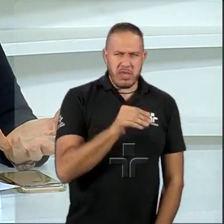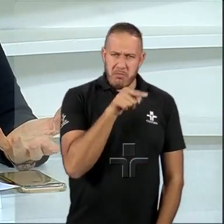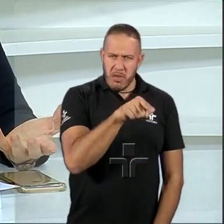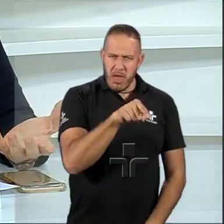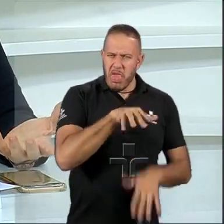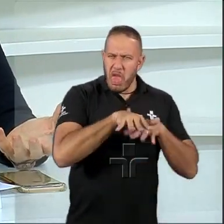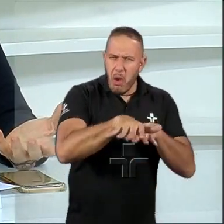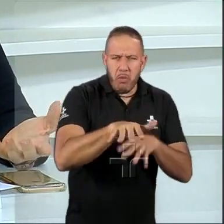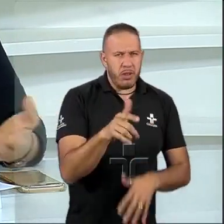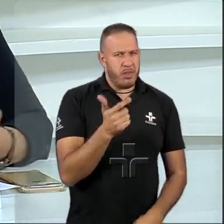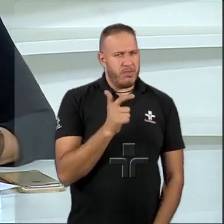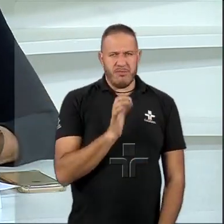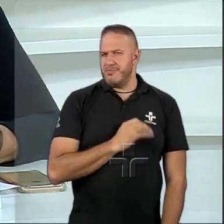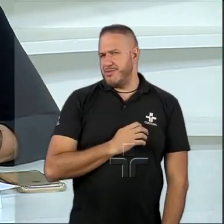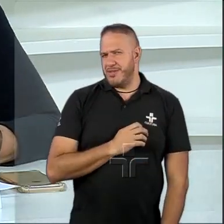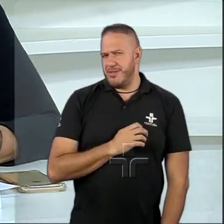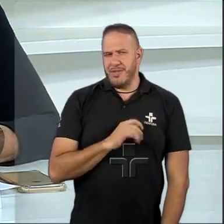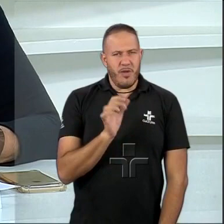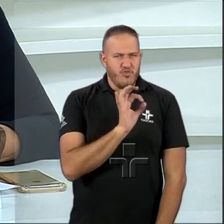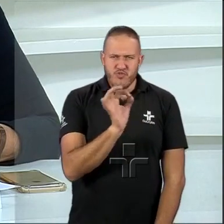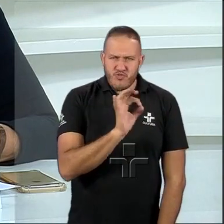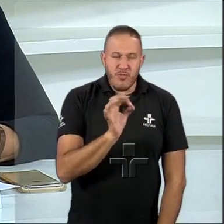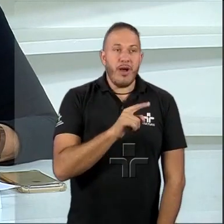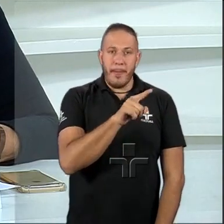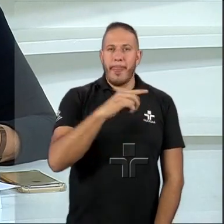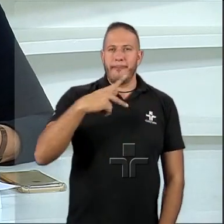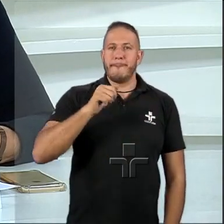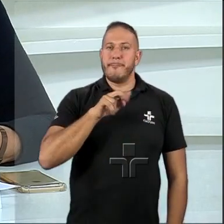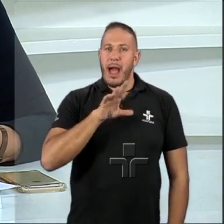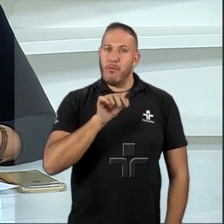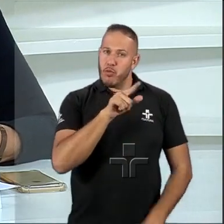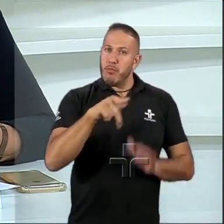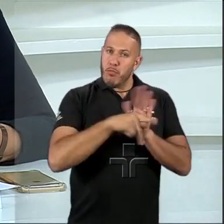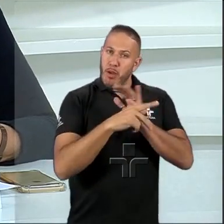rua, né? O Pablo Hortelado da USP fez uma pesquisa lá